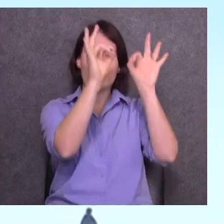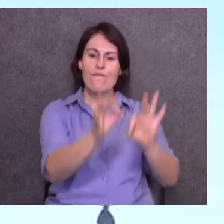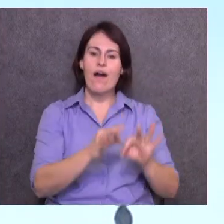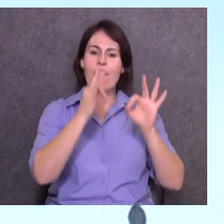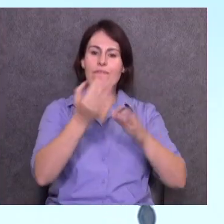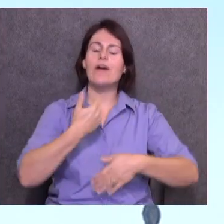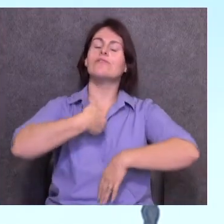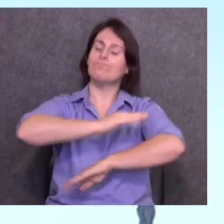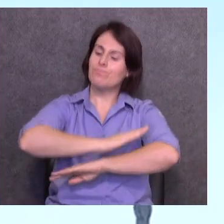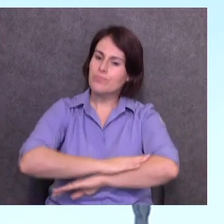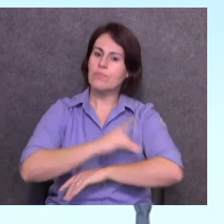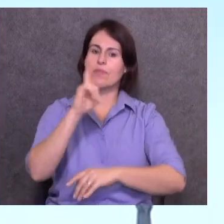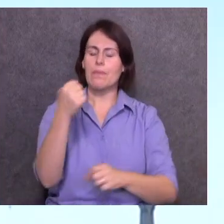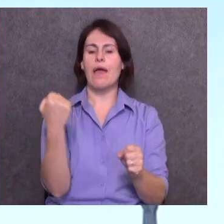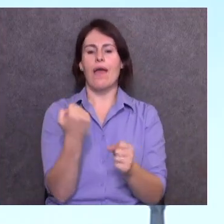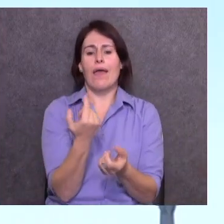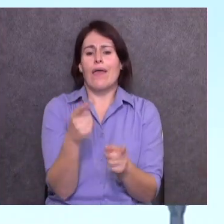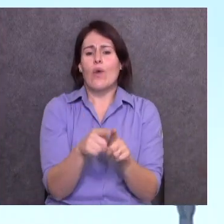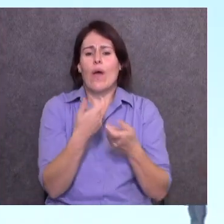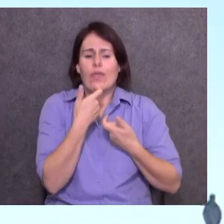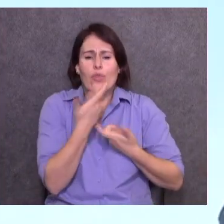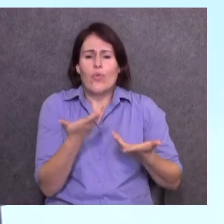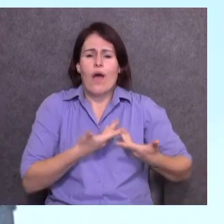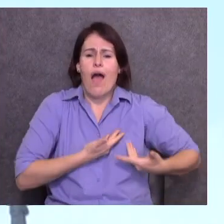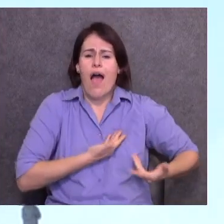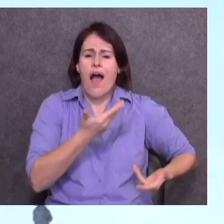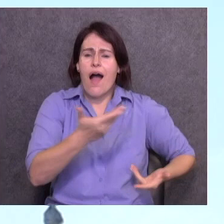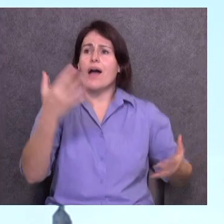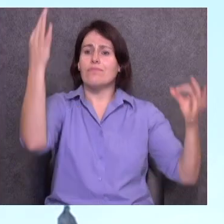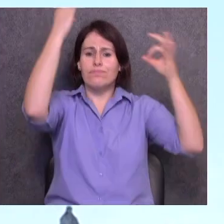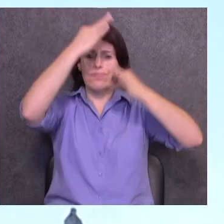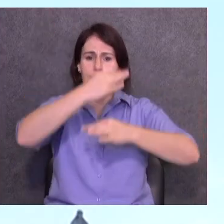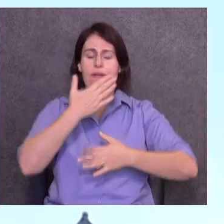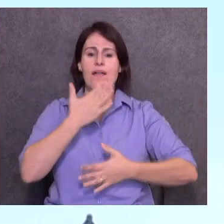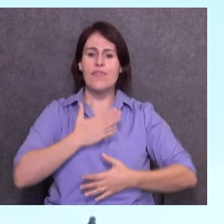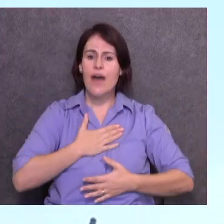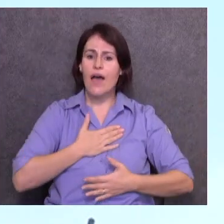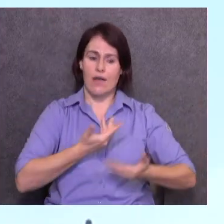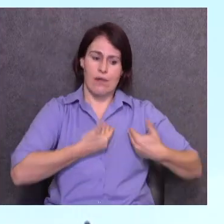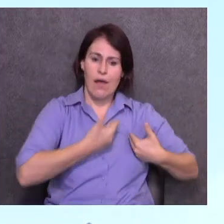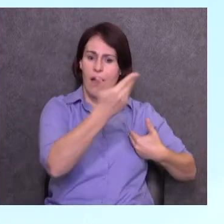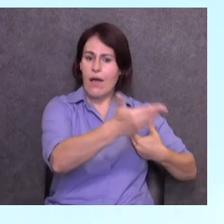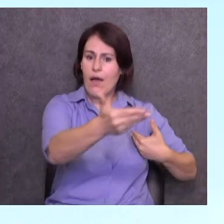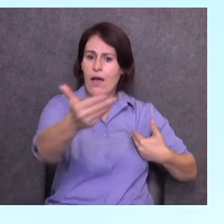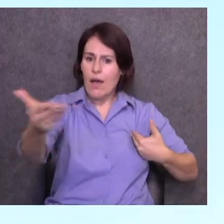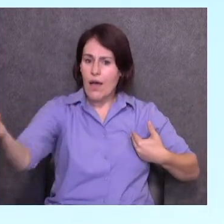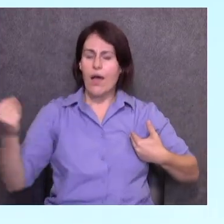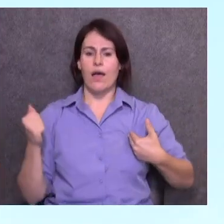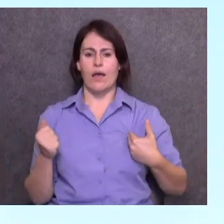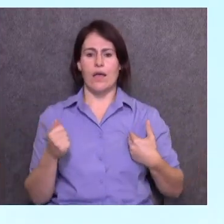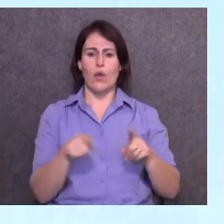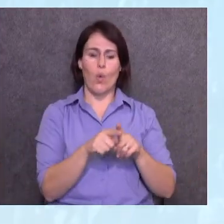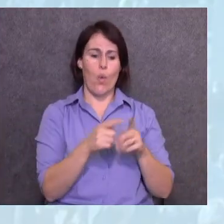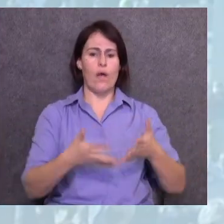serviço, utilizando todos os dons que o Espírito põe à disposição para a edificação da casa